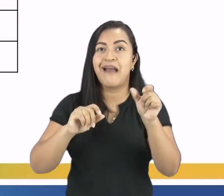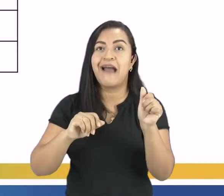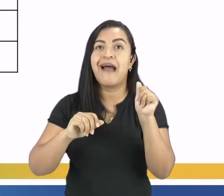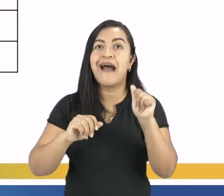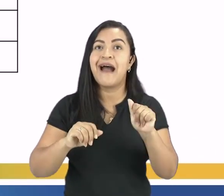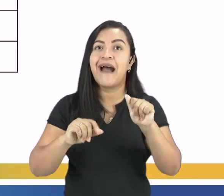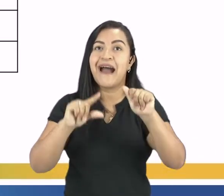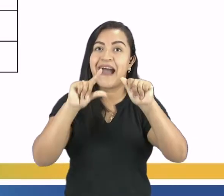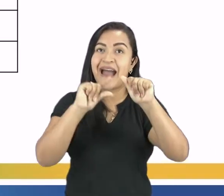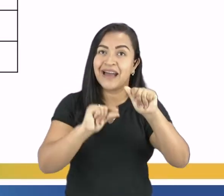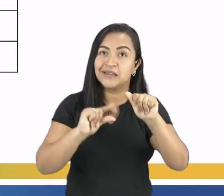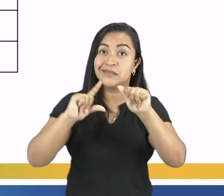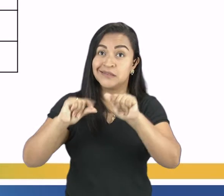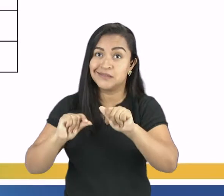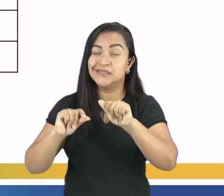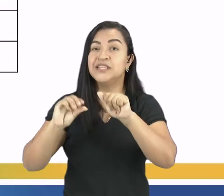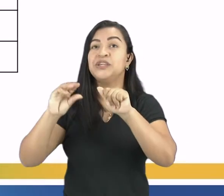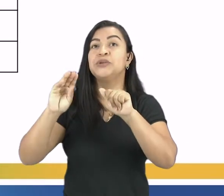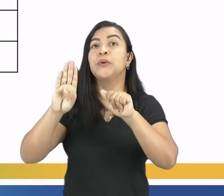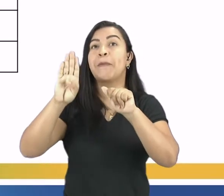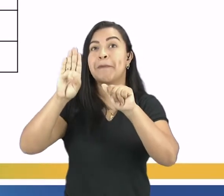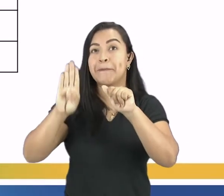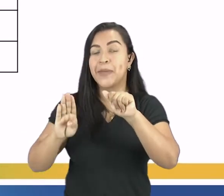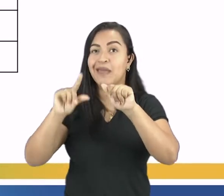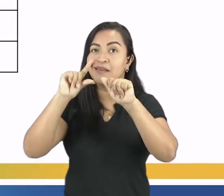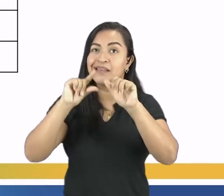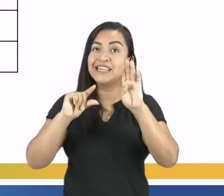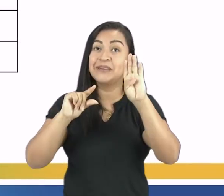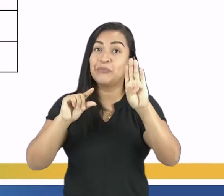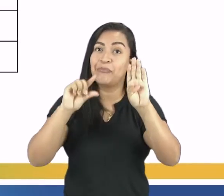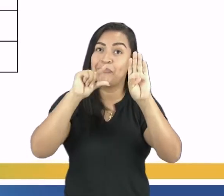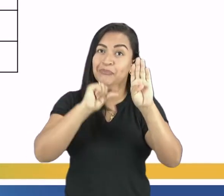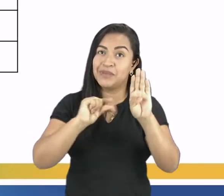acontece é que se eu for totalmente recessivo do ponto de